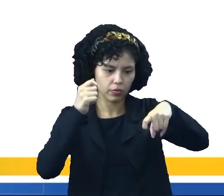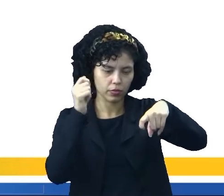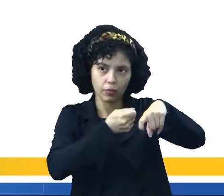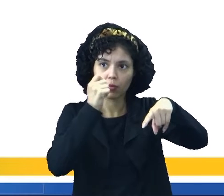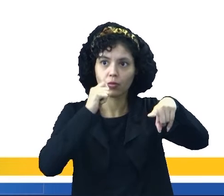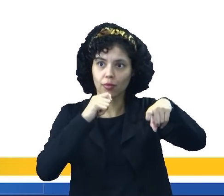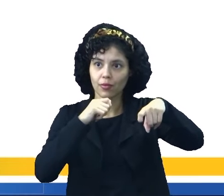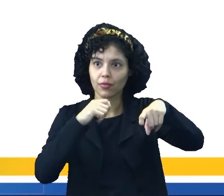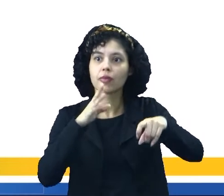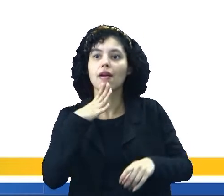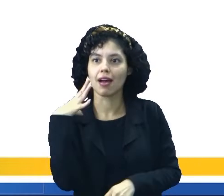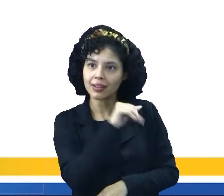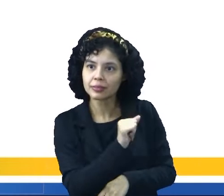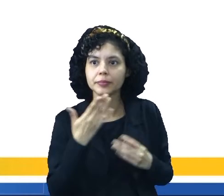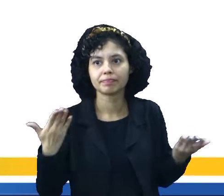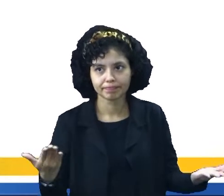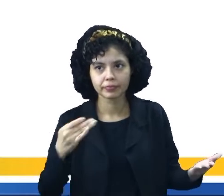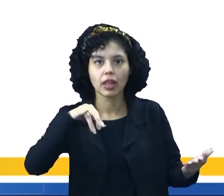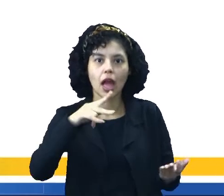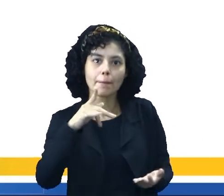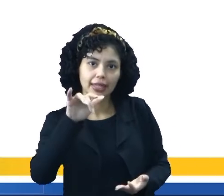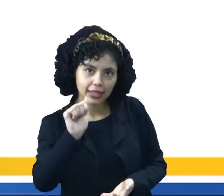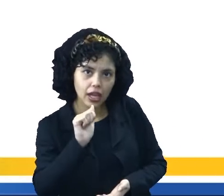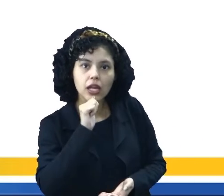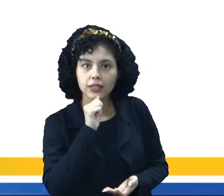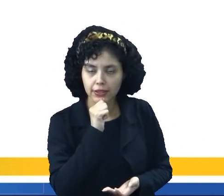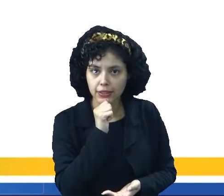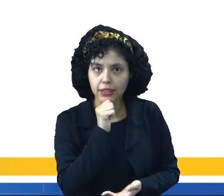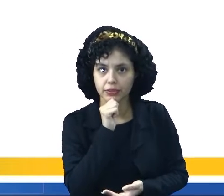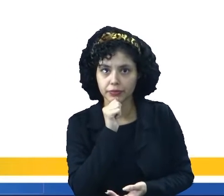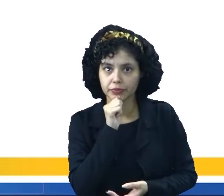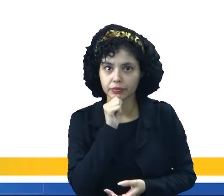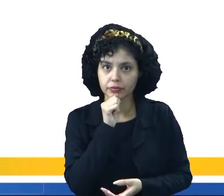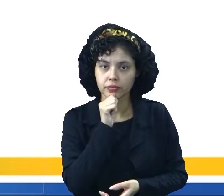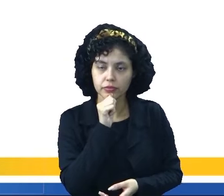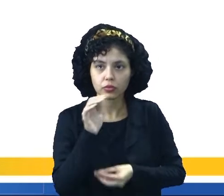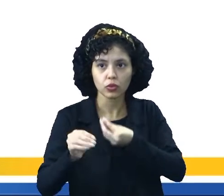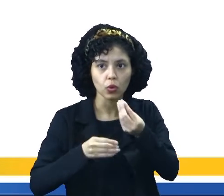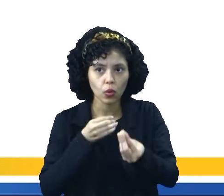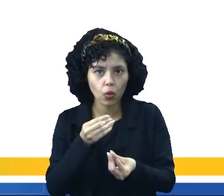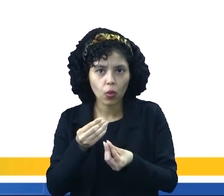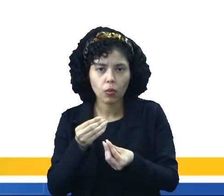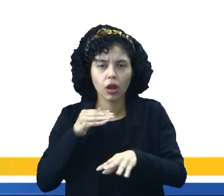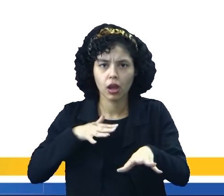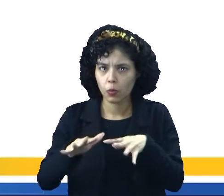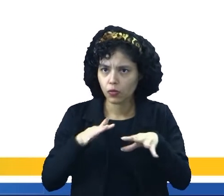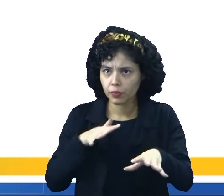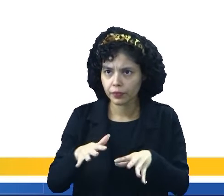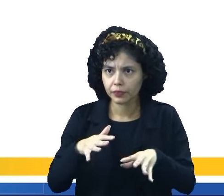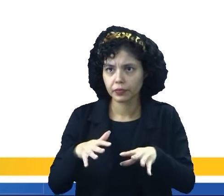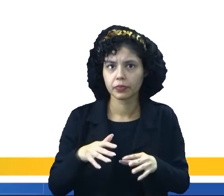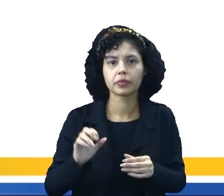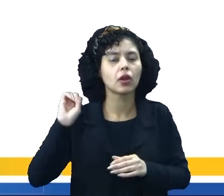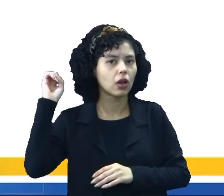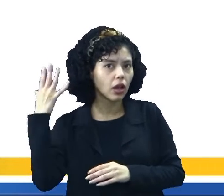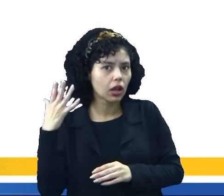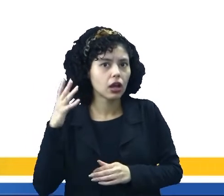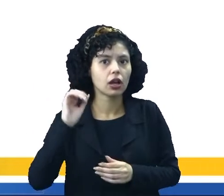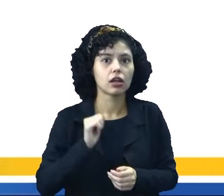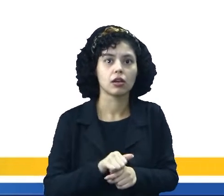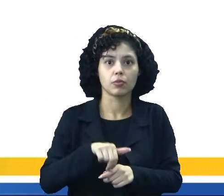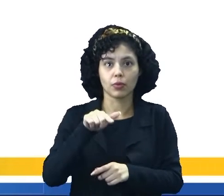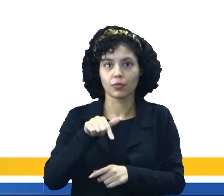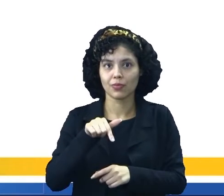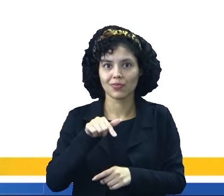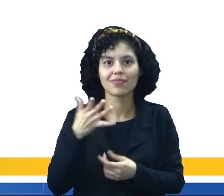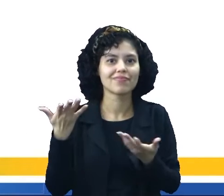que é a patela do joelho, então quando é dado esse movimento no seu joelho, automaticamente sua perna levanta.